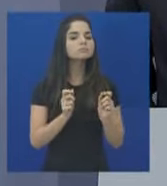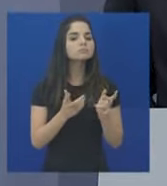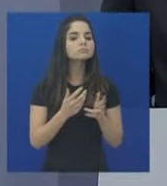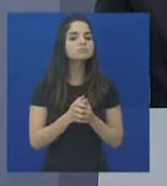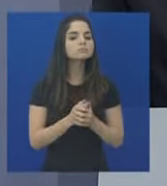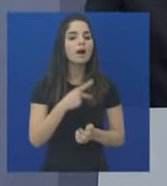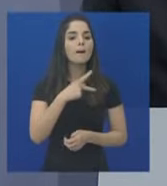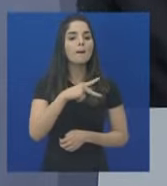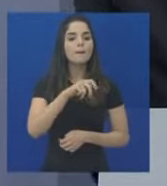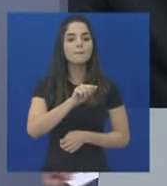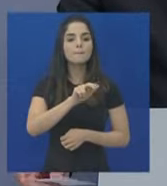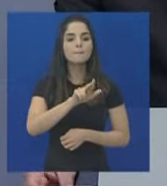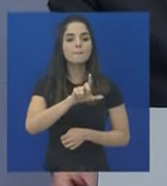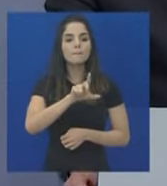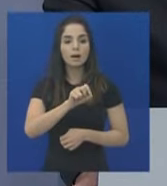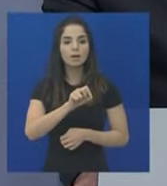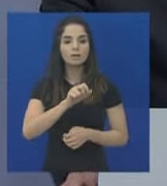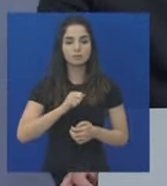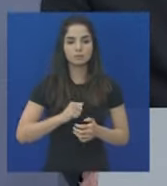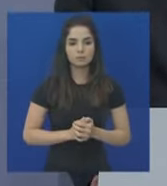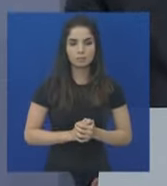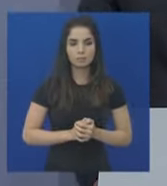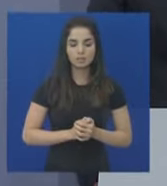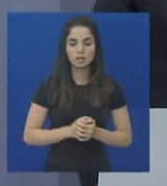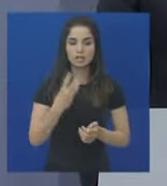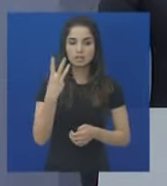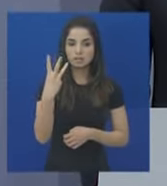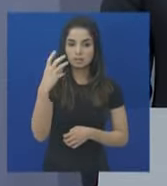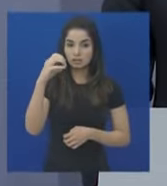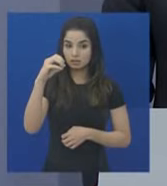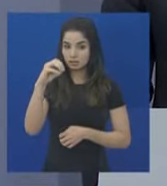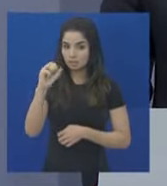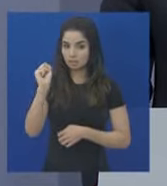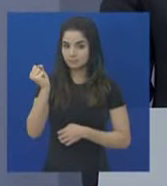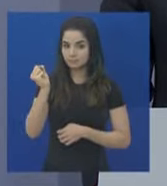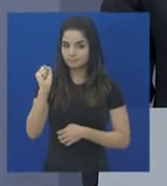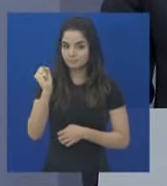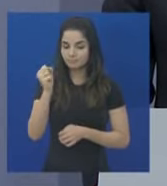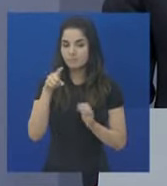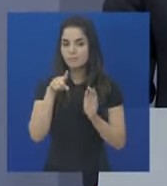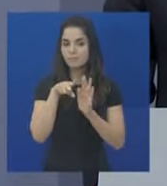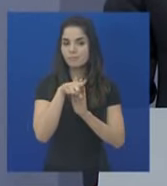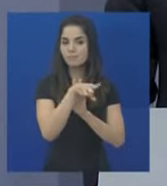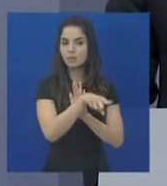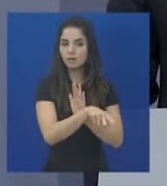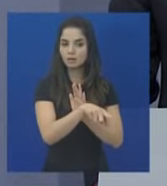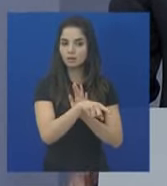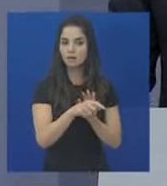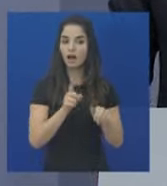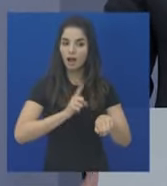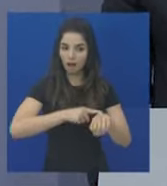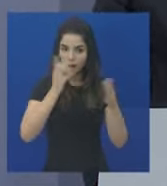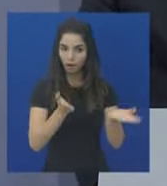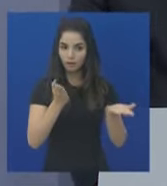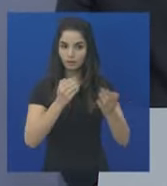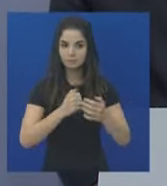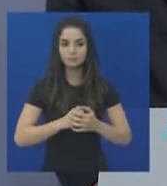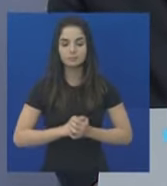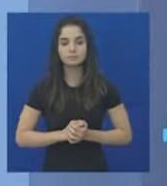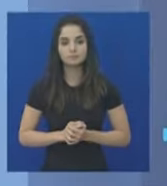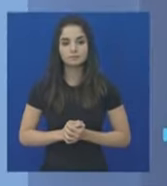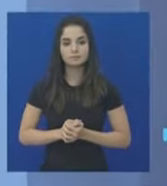candidato Paulo César. Candidato Jânio, o senhor tem 30 segundos para a pergunta e o seu tempo passa a contar a partir de agora.